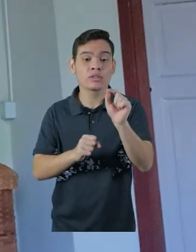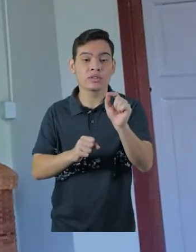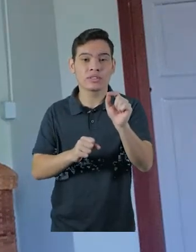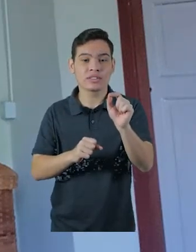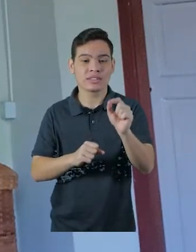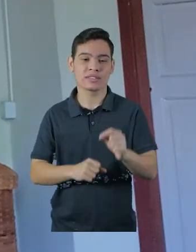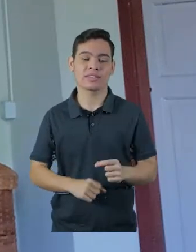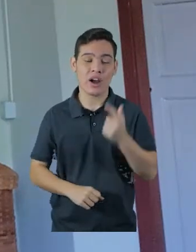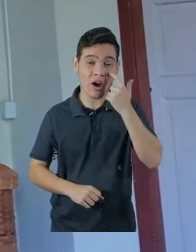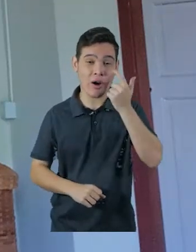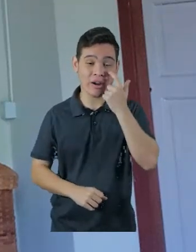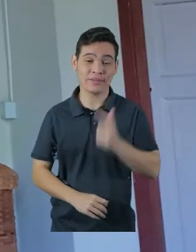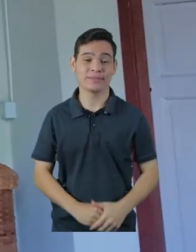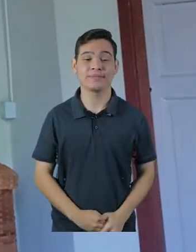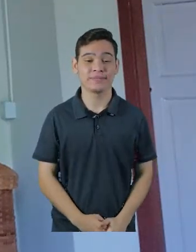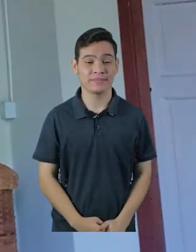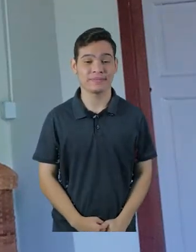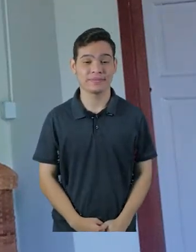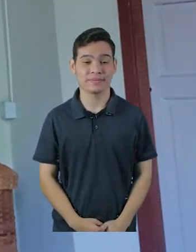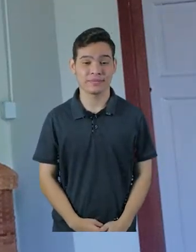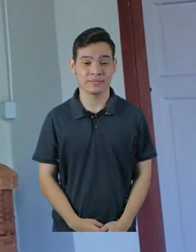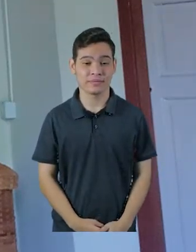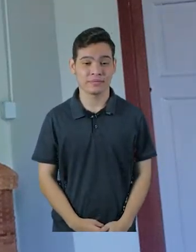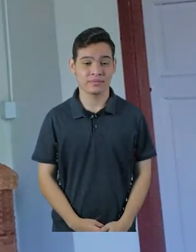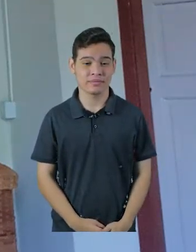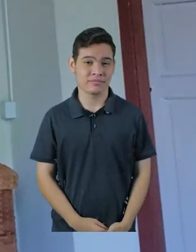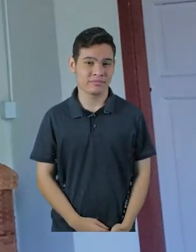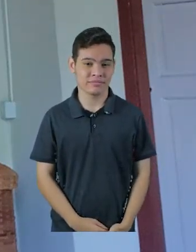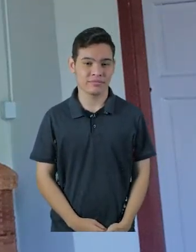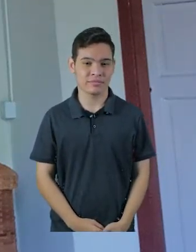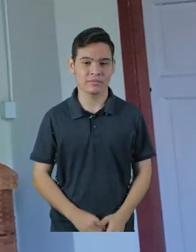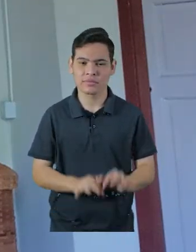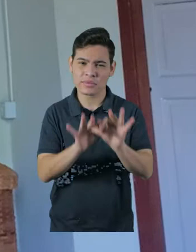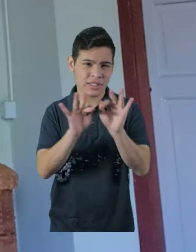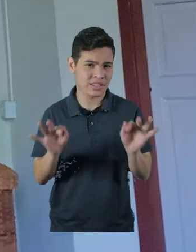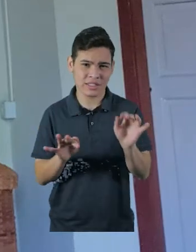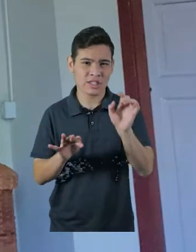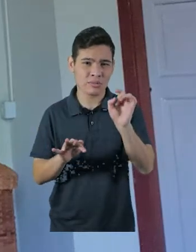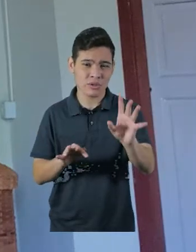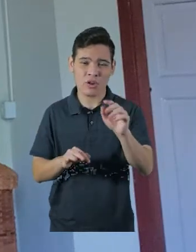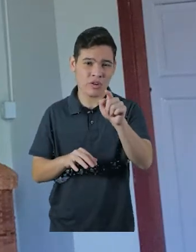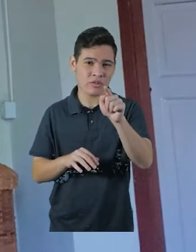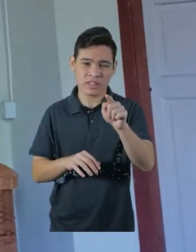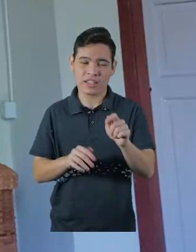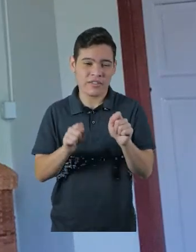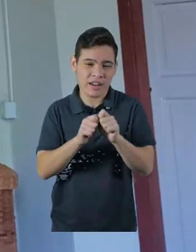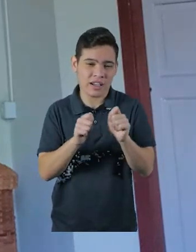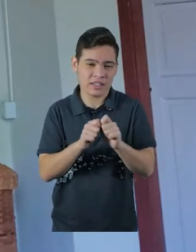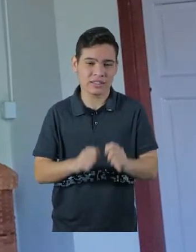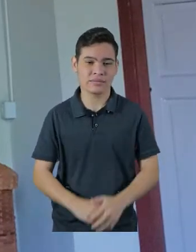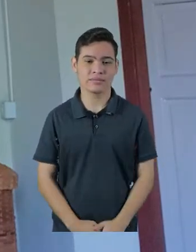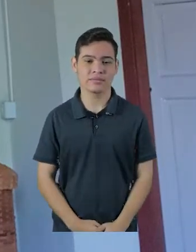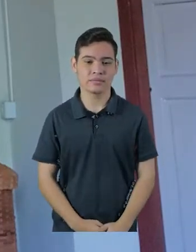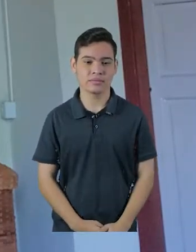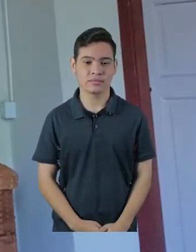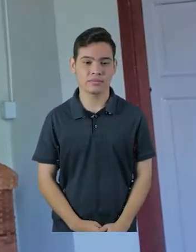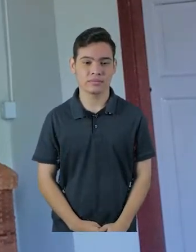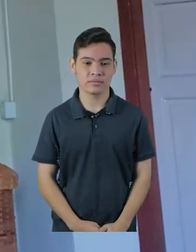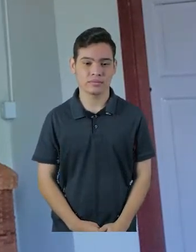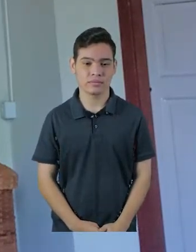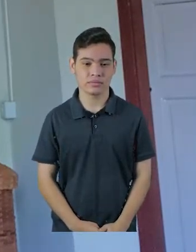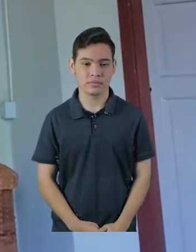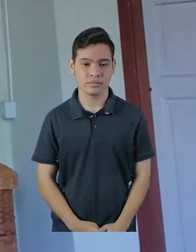praticar também as torções, que é só basicamente torcer a coluna deixando os braços bem pesados.